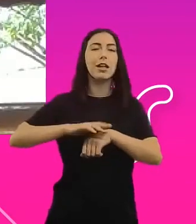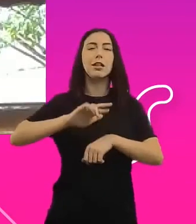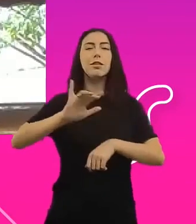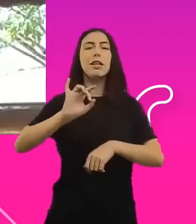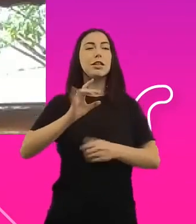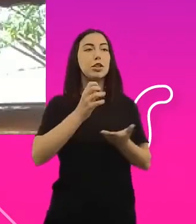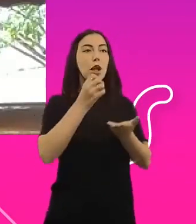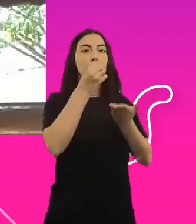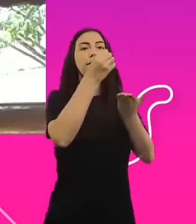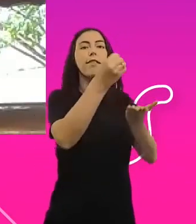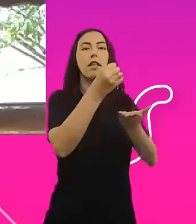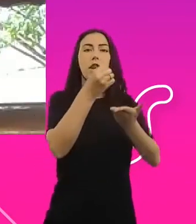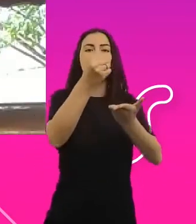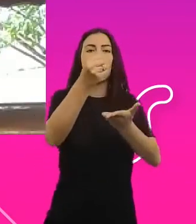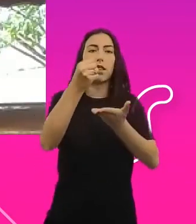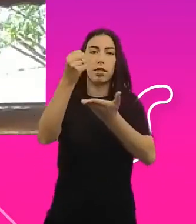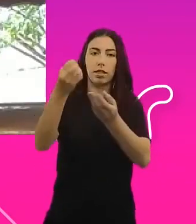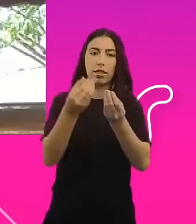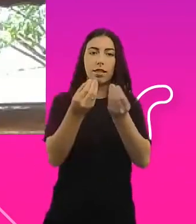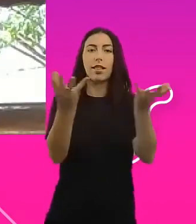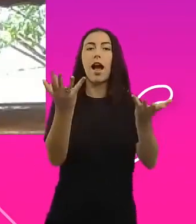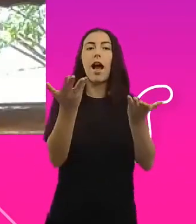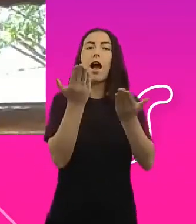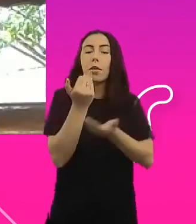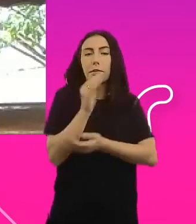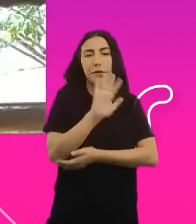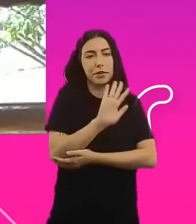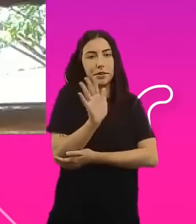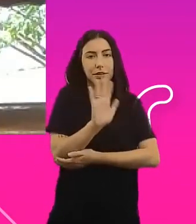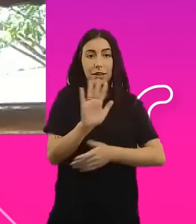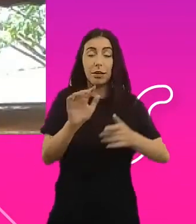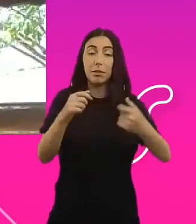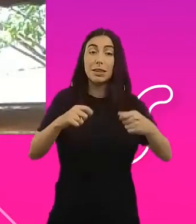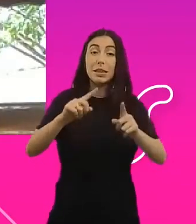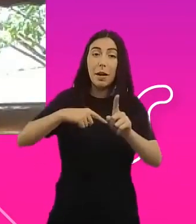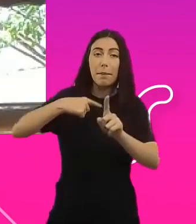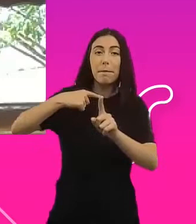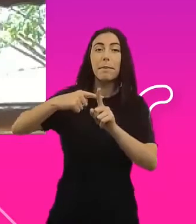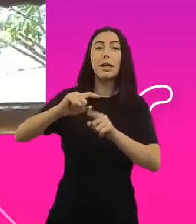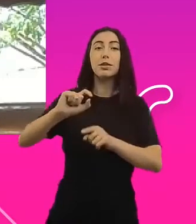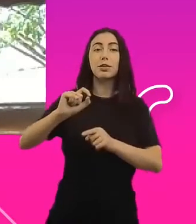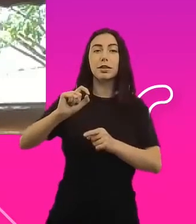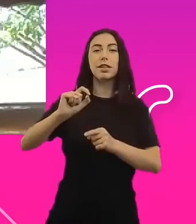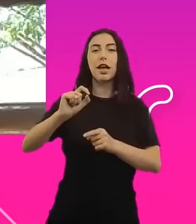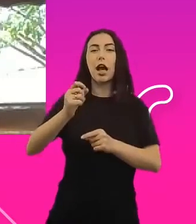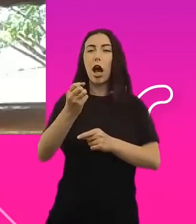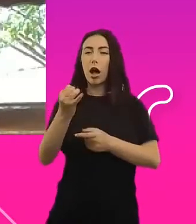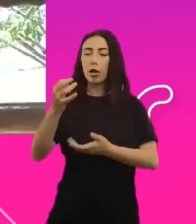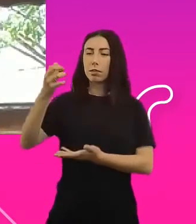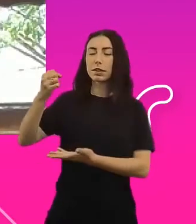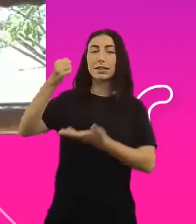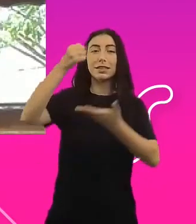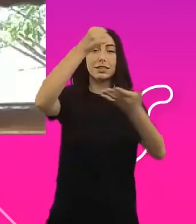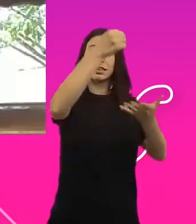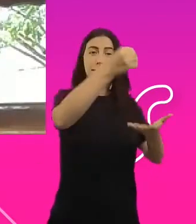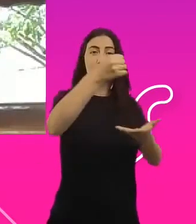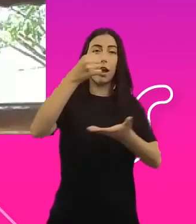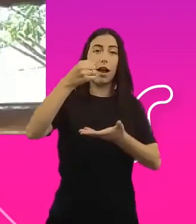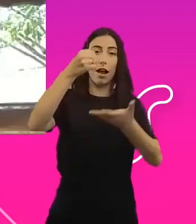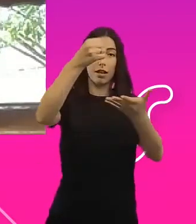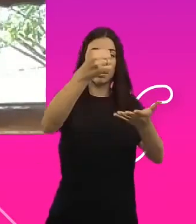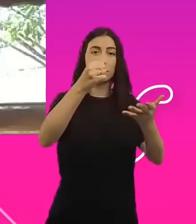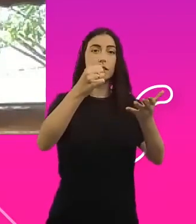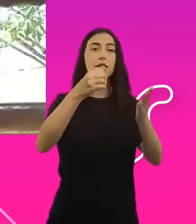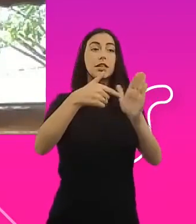né, para a gente poder garantir o direito à alimentação, mas que muitas cestas básicas estavam chegando nas comunidades e que aquilo não